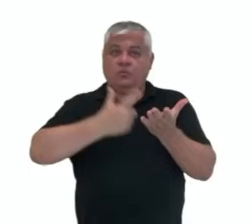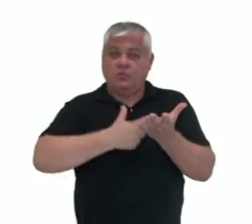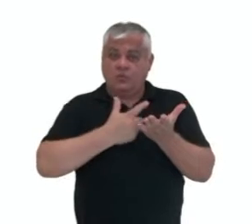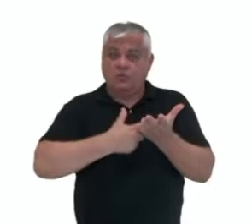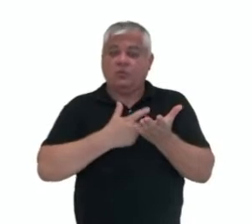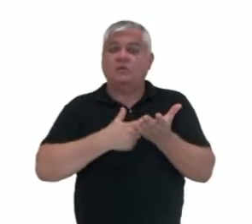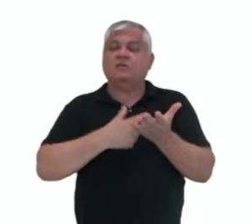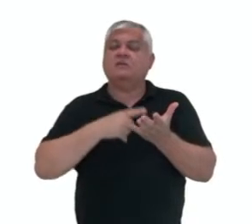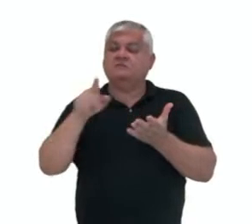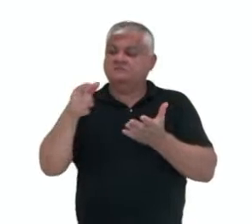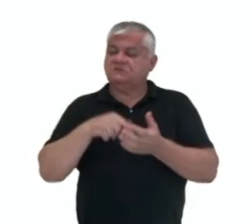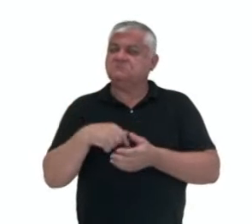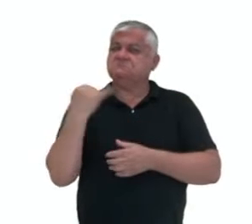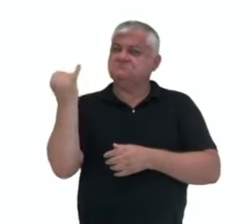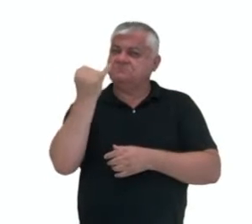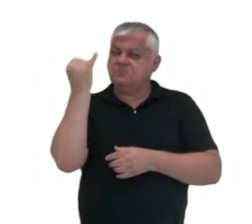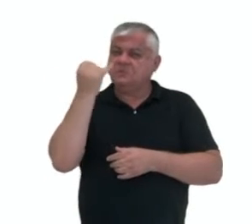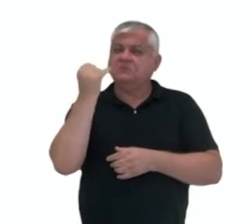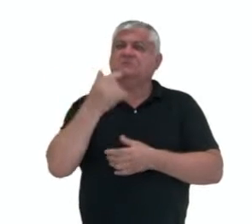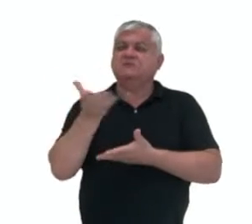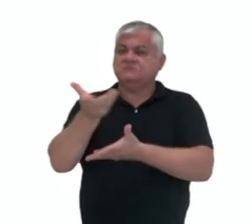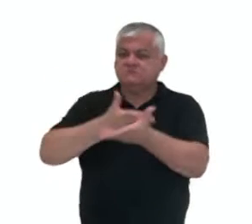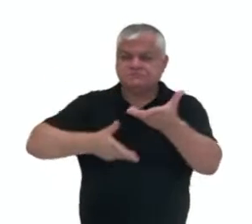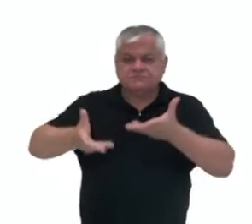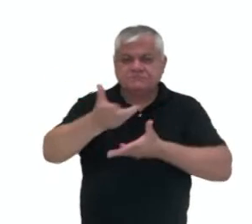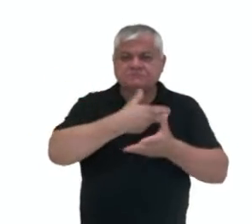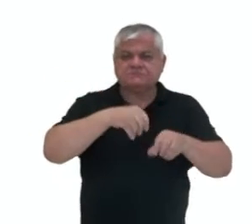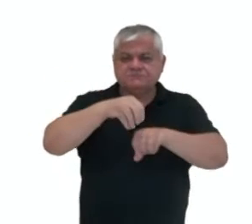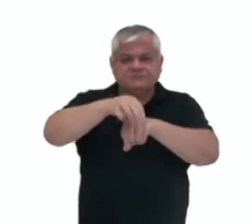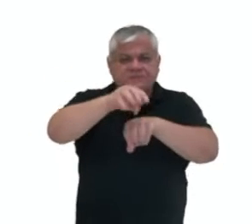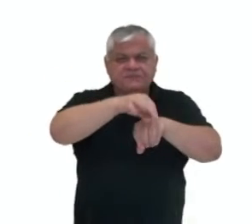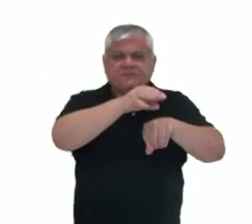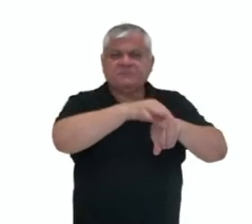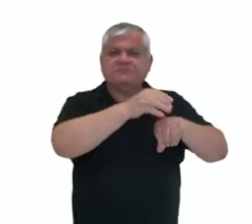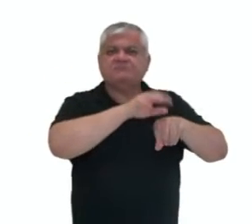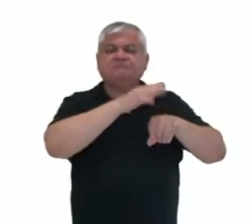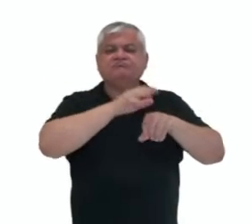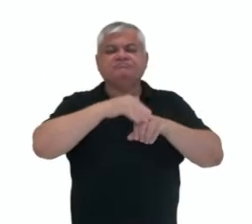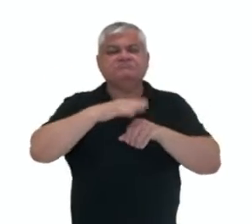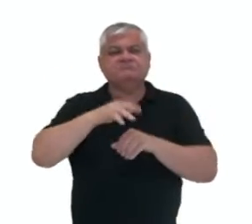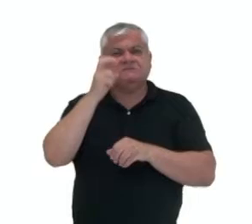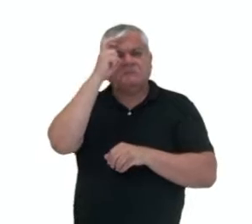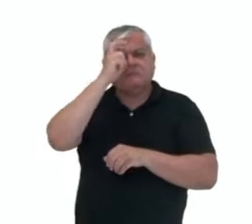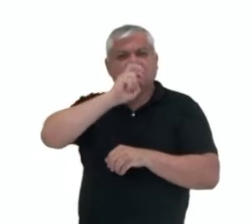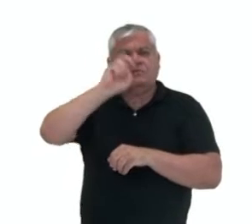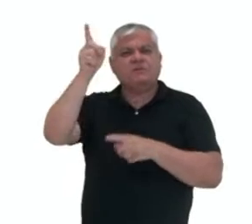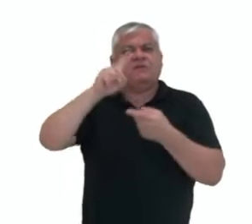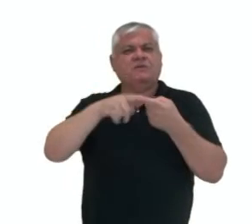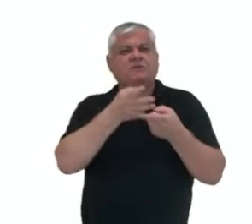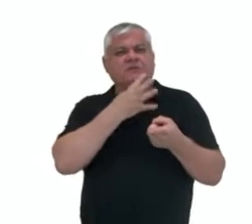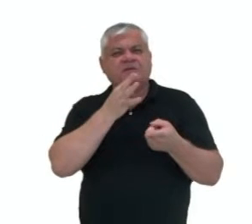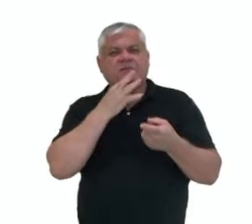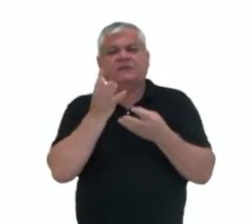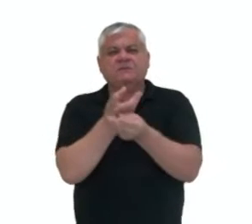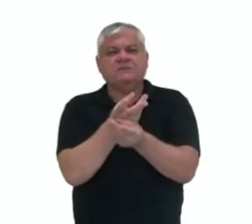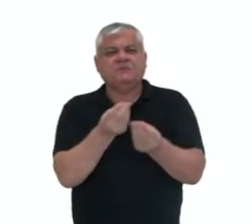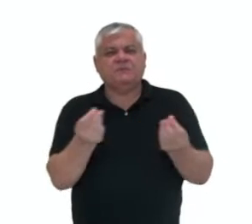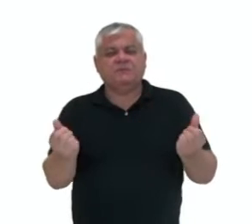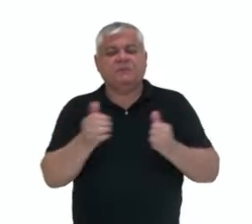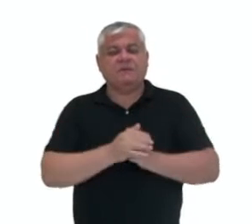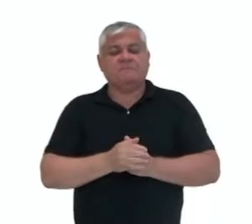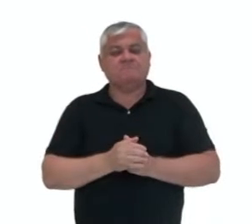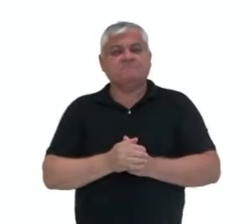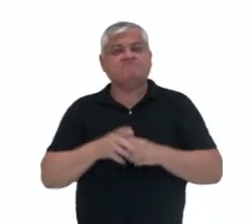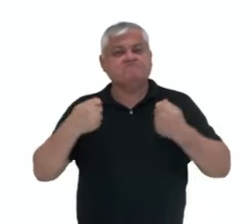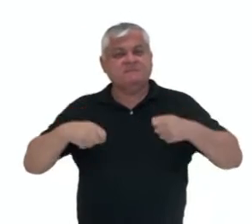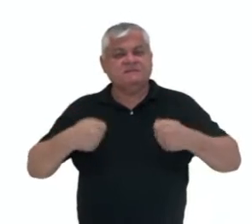livros são receptáculos e veículos da sabedoria, dos conhecimentos e das sensibilidades. Cultivar o apreço por eles